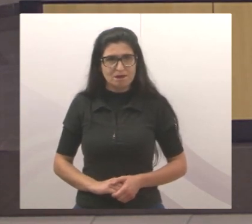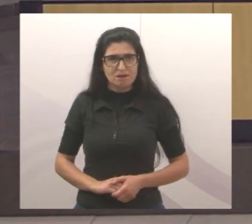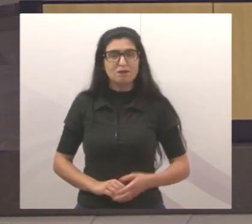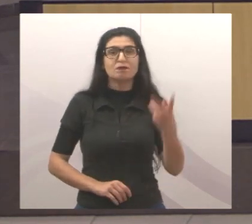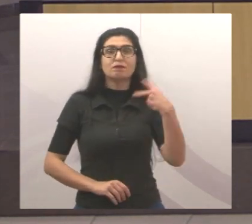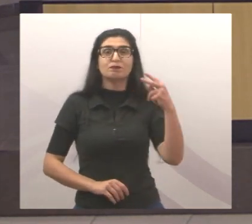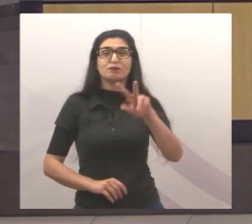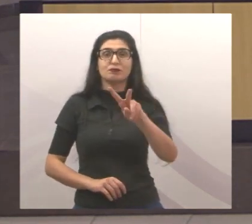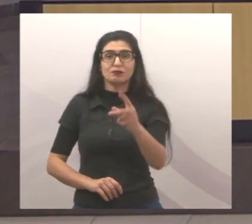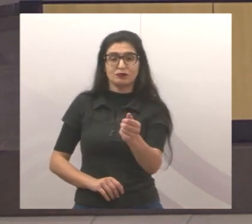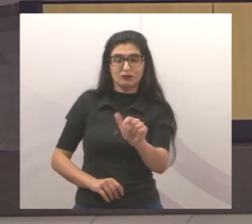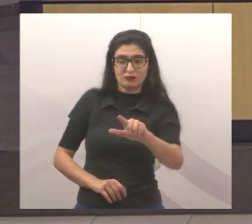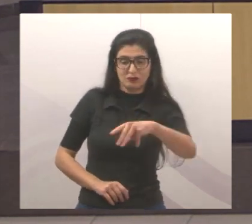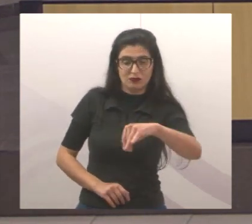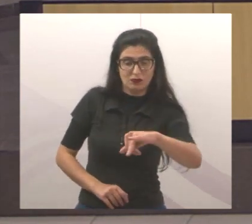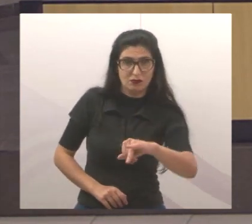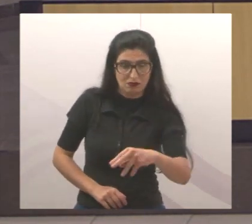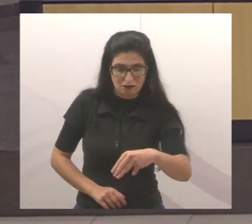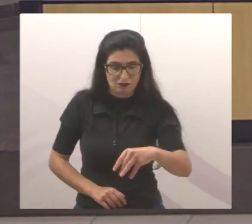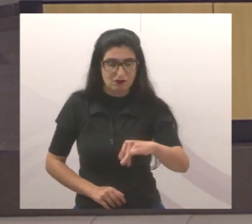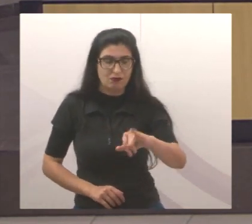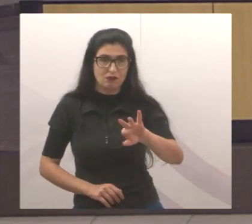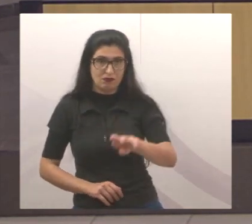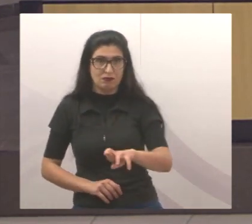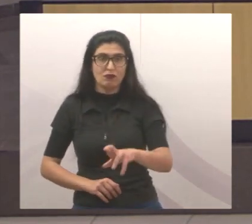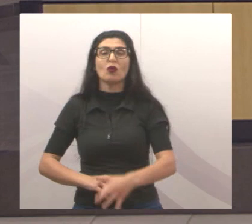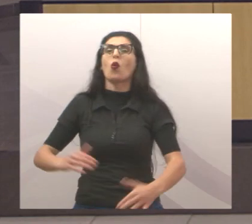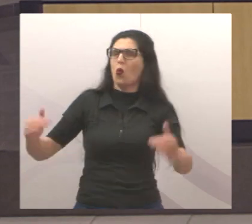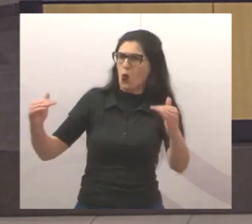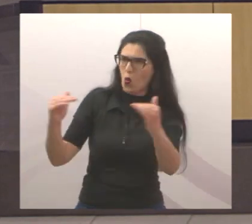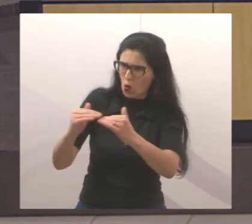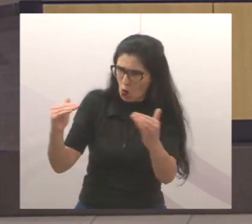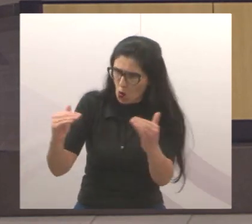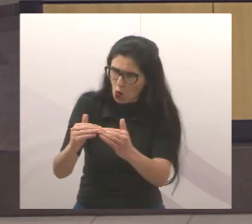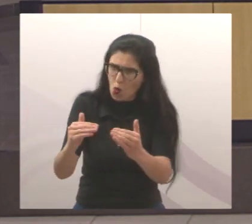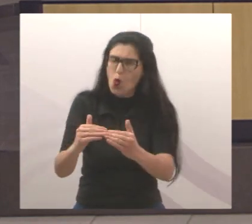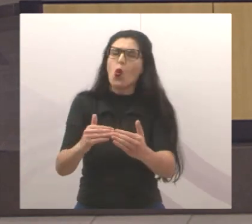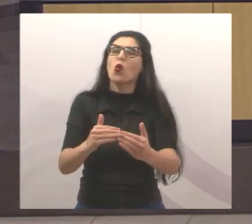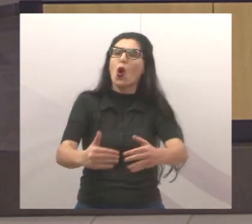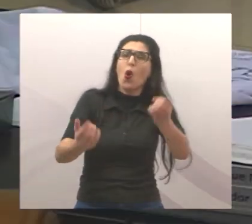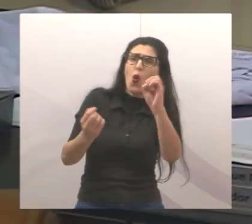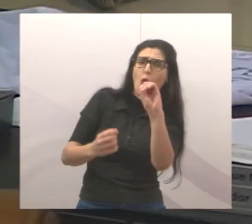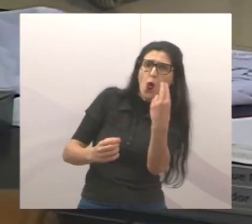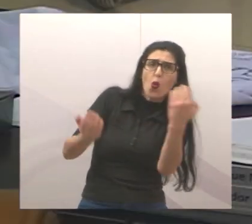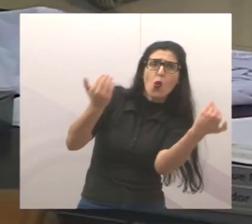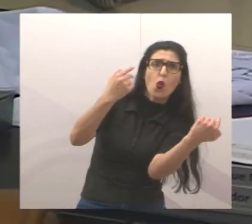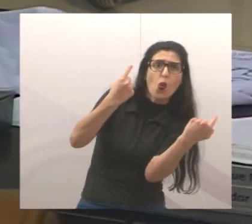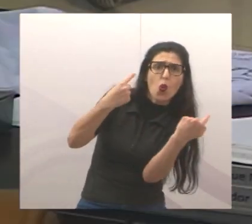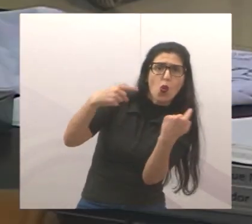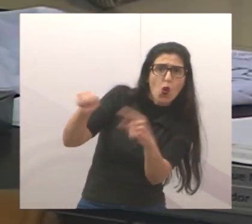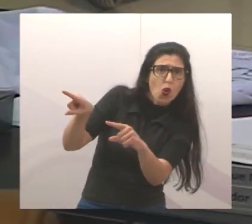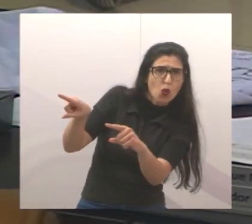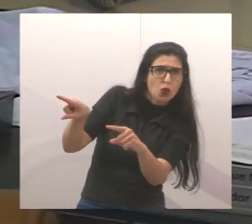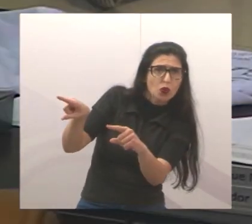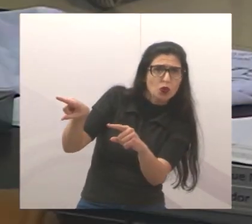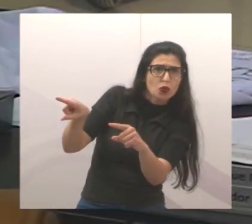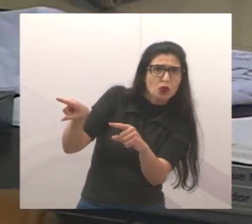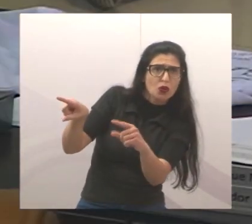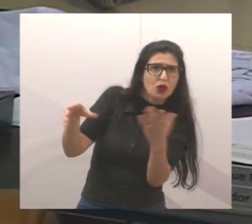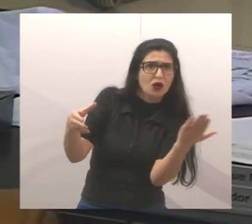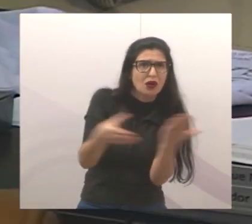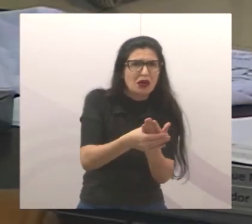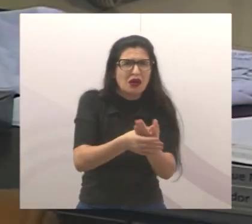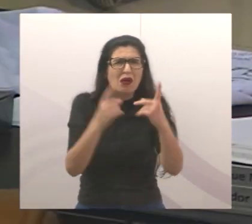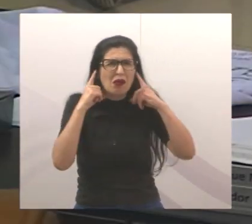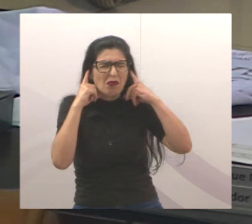vereador Valmir vota pelo recebimento da denúncia ou contra o recebimento? Olha, o barulho aqui é